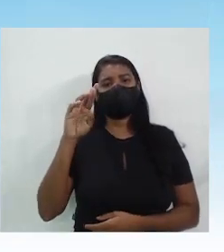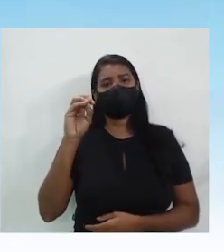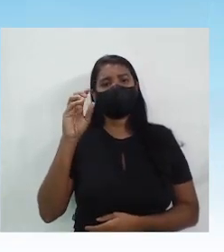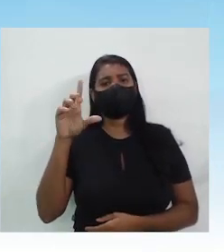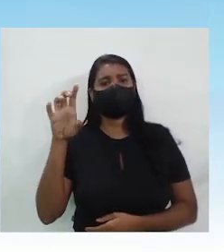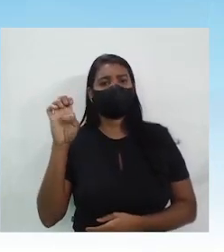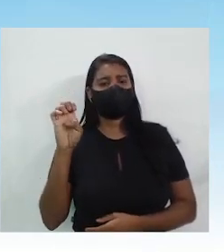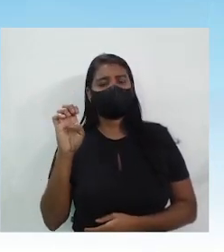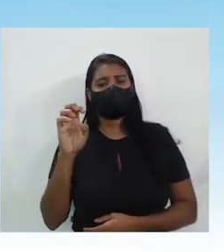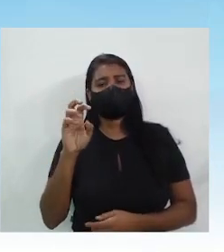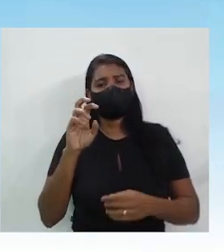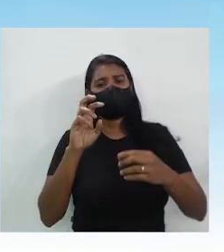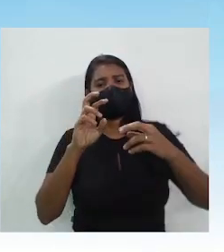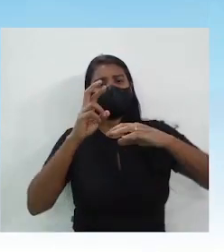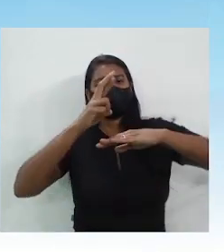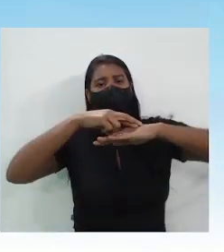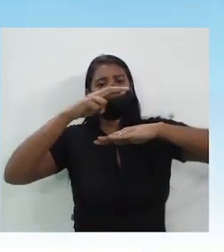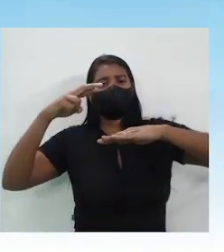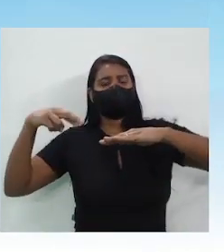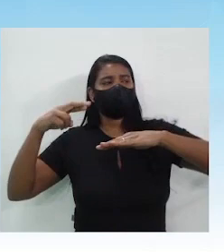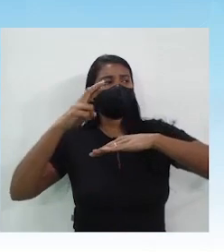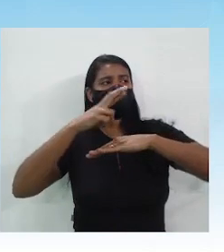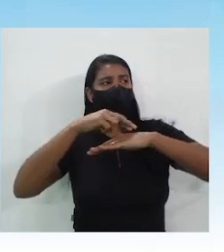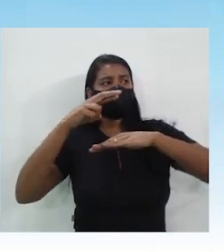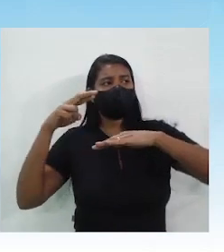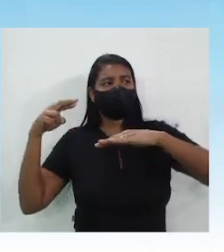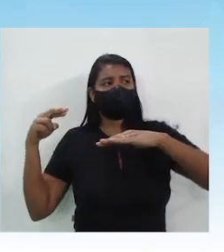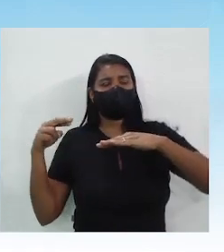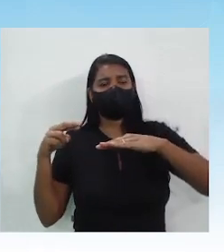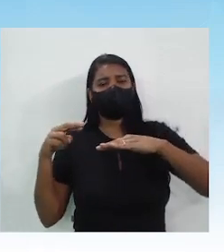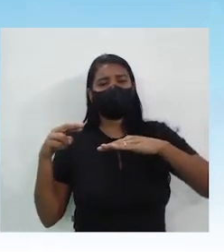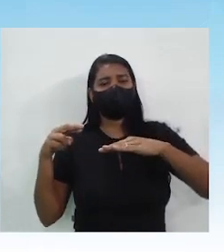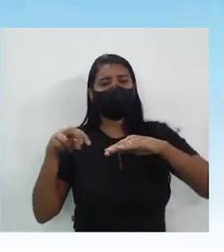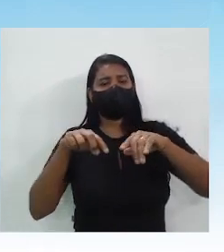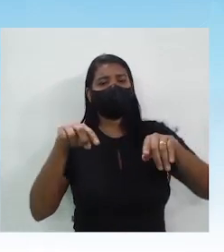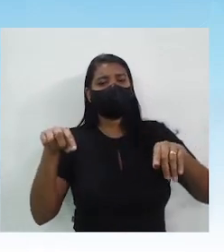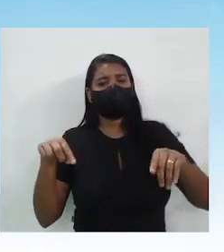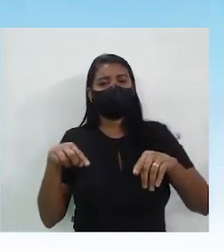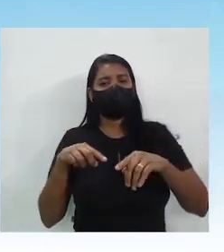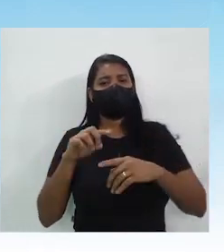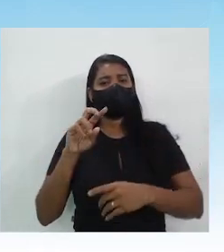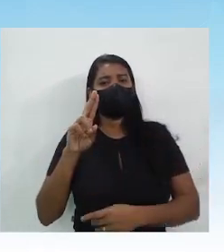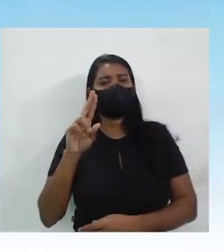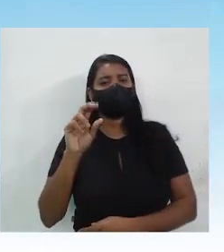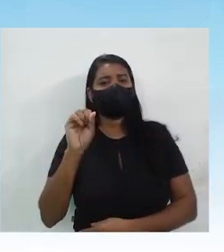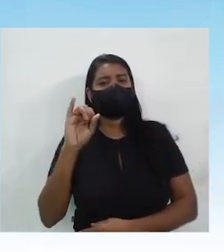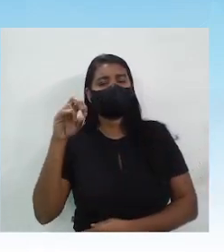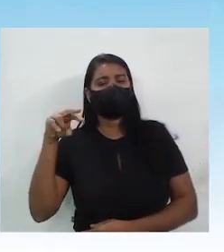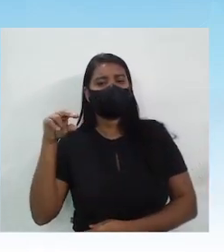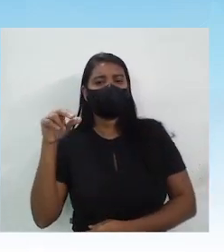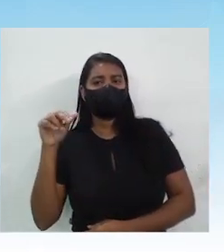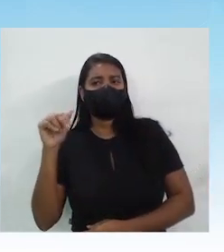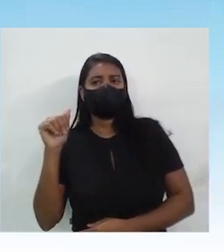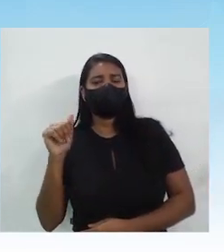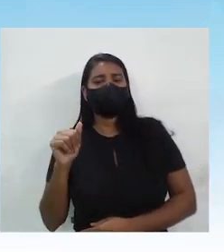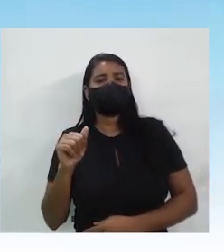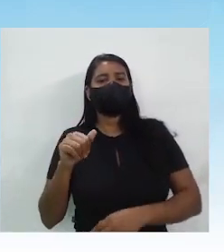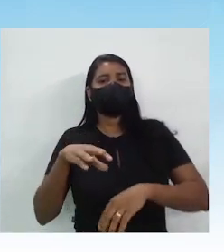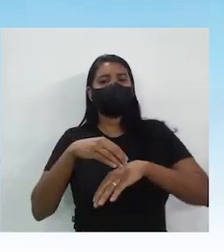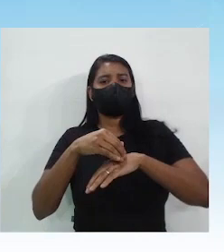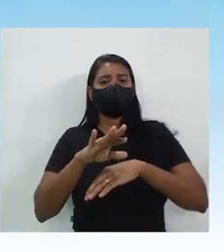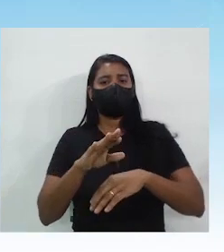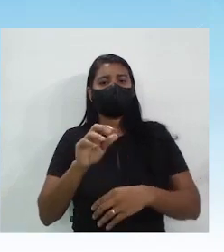controle da emissão de radiação ao entorno da usina e caso ocorra um vazamento, vai